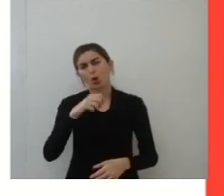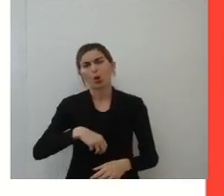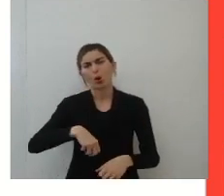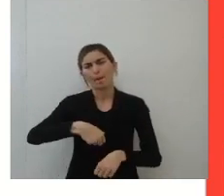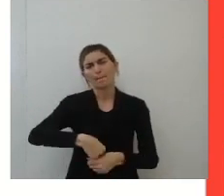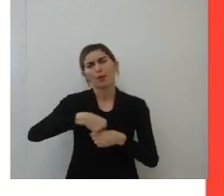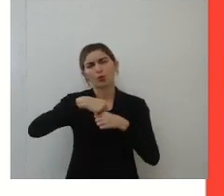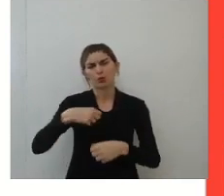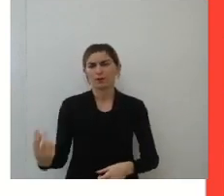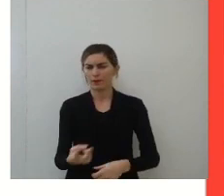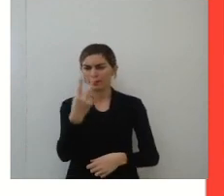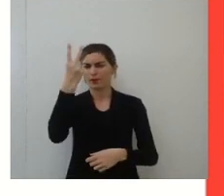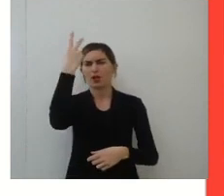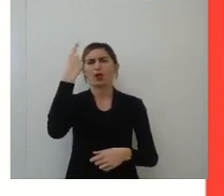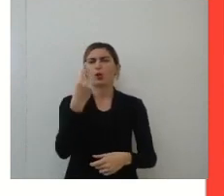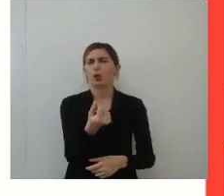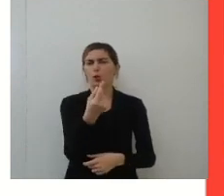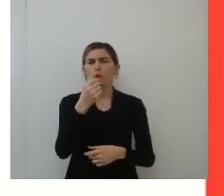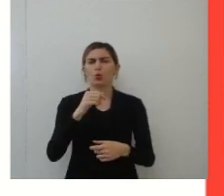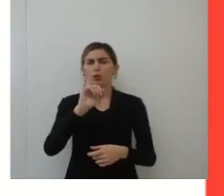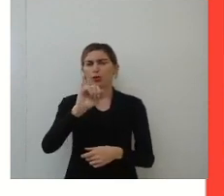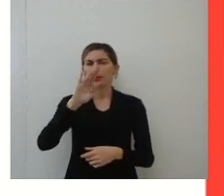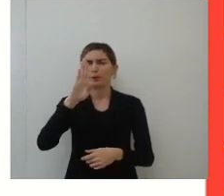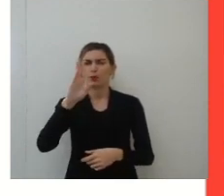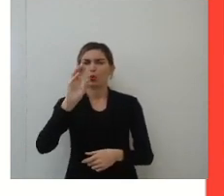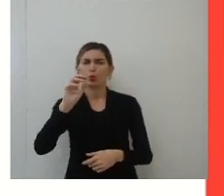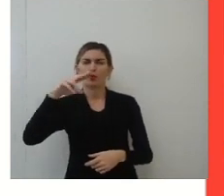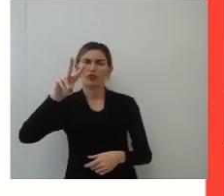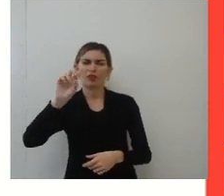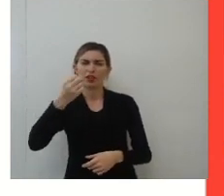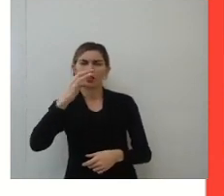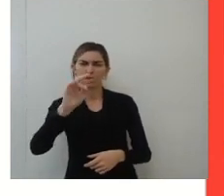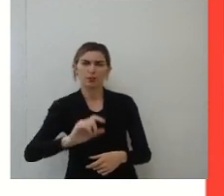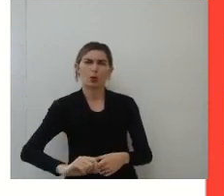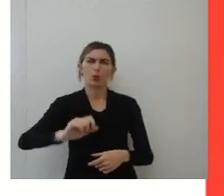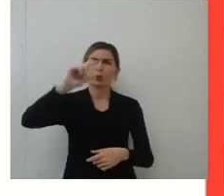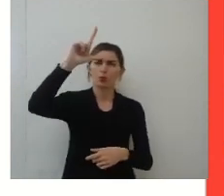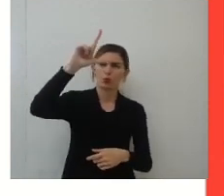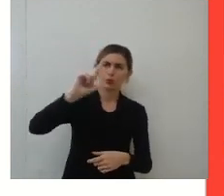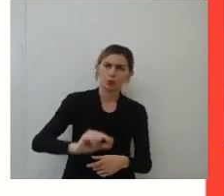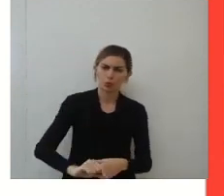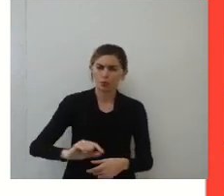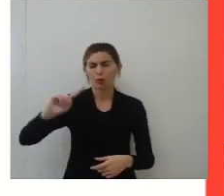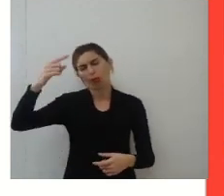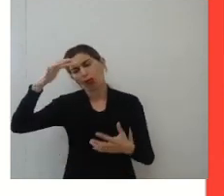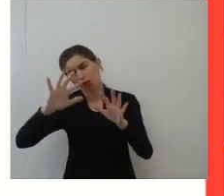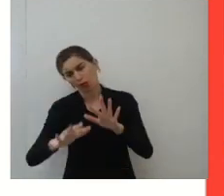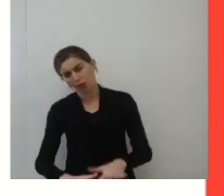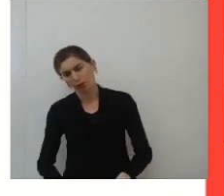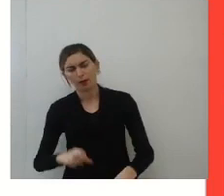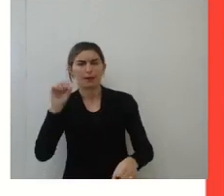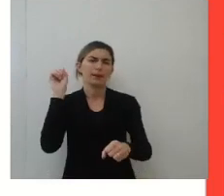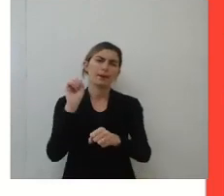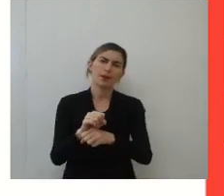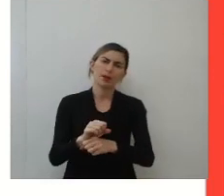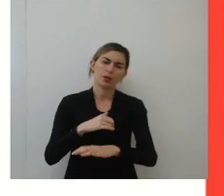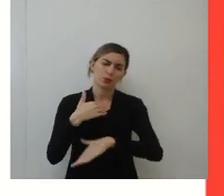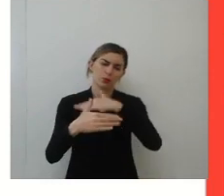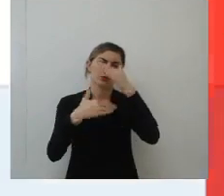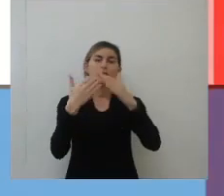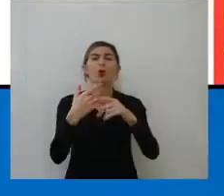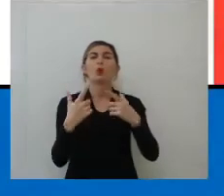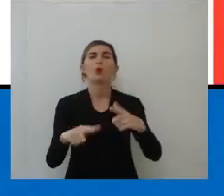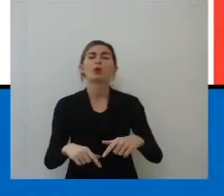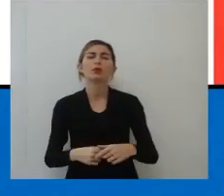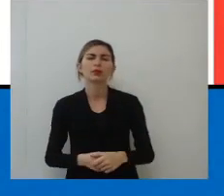de Valores de São Paulo, a Ibovespa, cresceu, baixou, afundou, parou de funcionar. Onde é